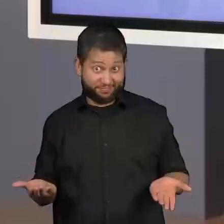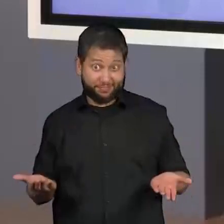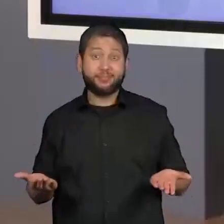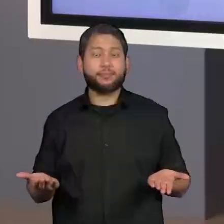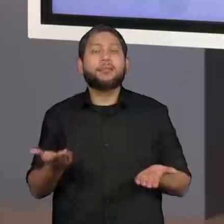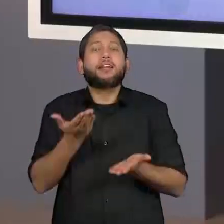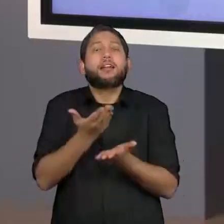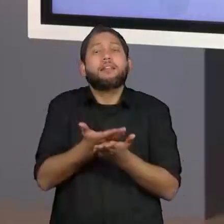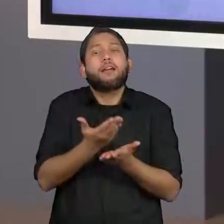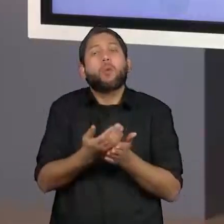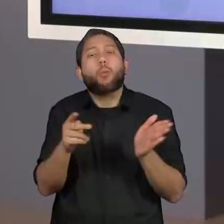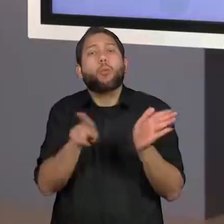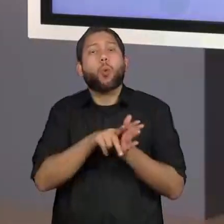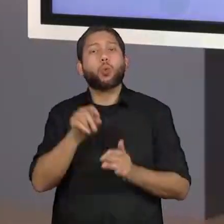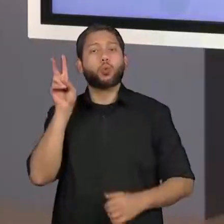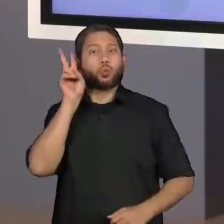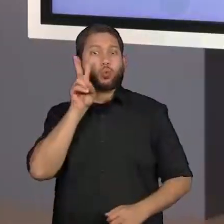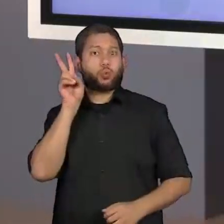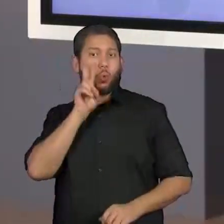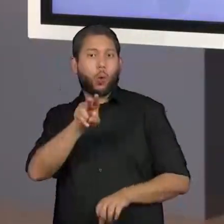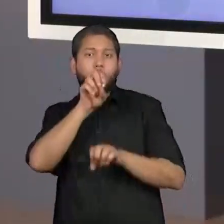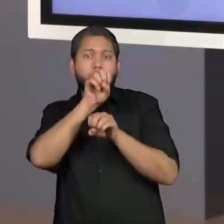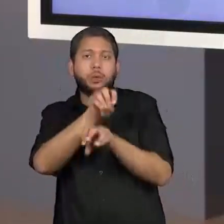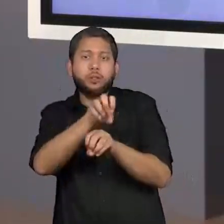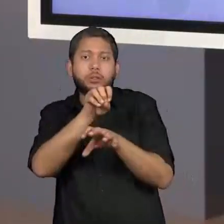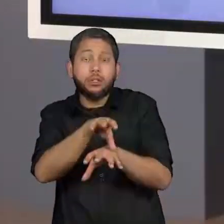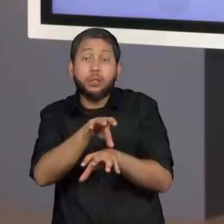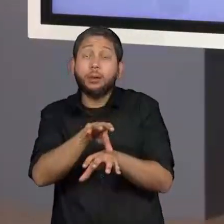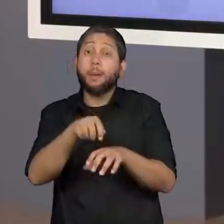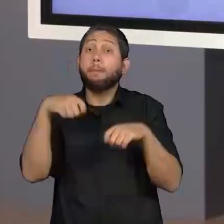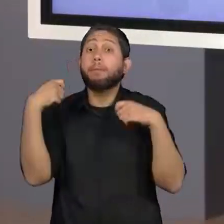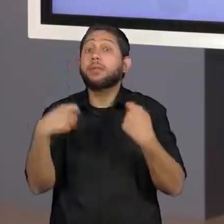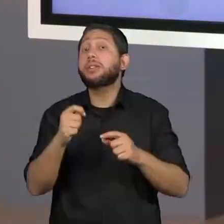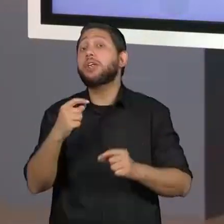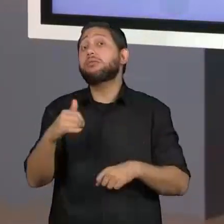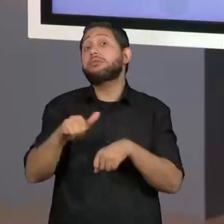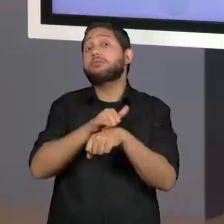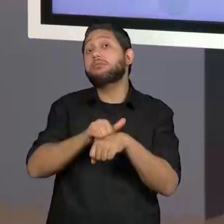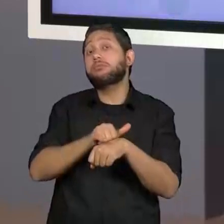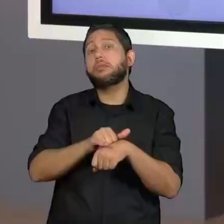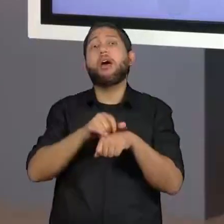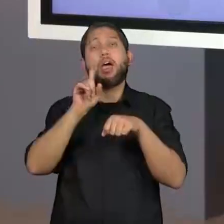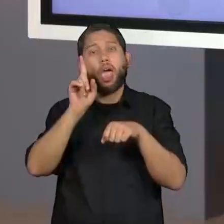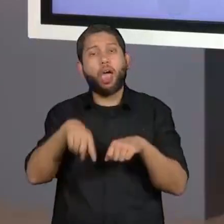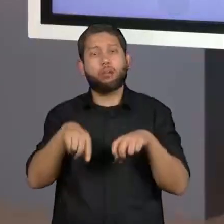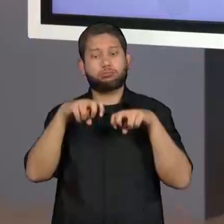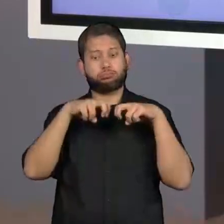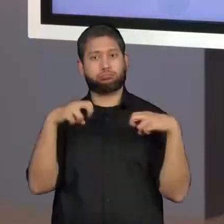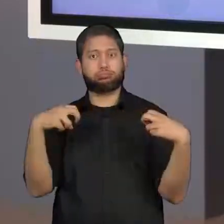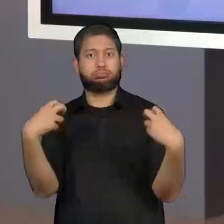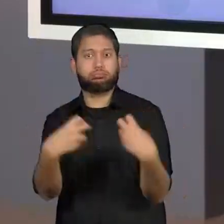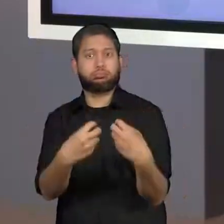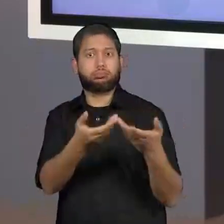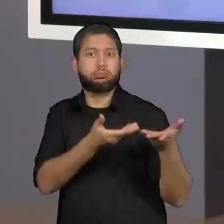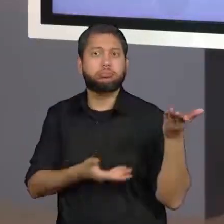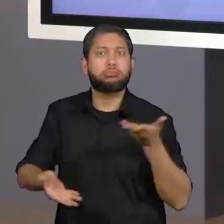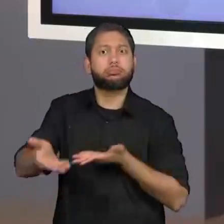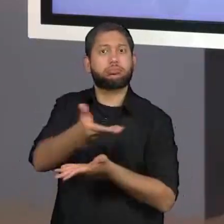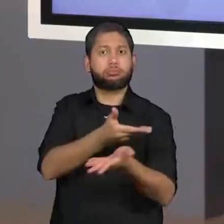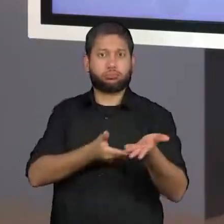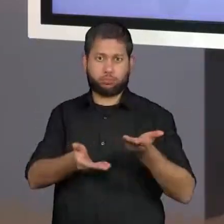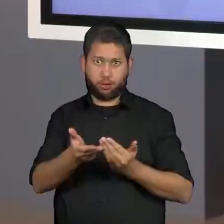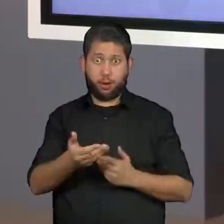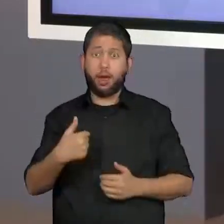as aulas de História, tem que ser uma enorme roda de conversa. Então, vamos expor aqui o conteúdo e eu espero que vocês